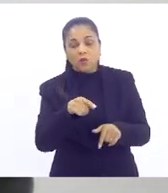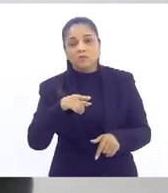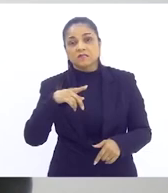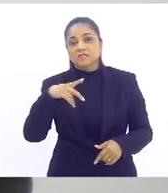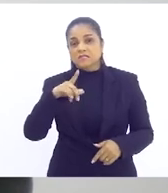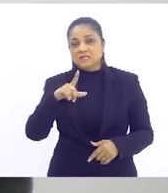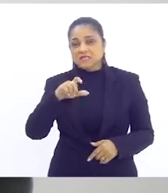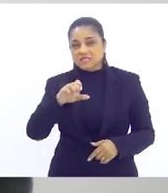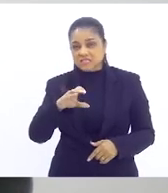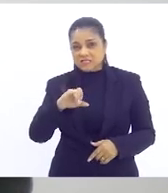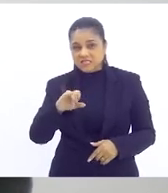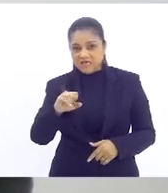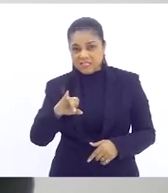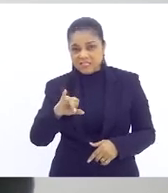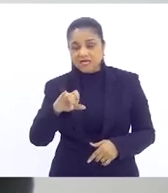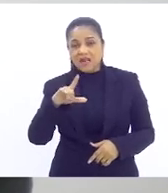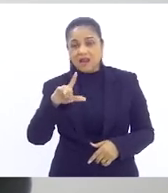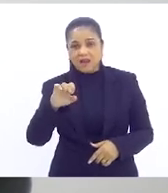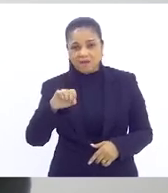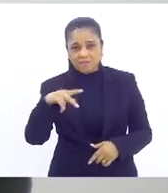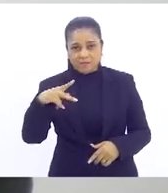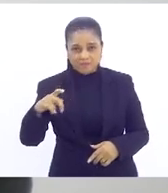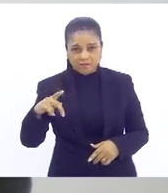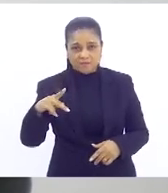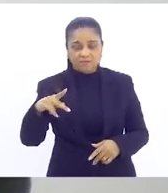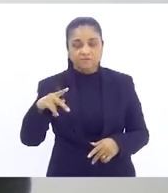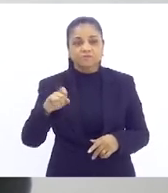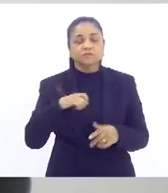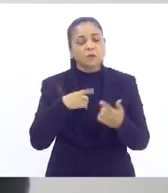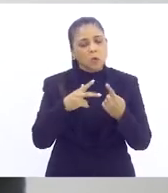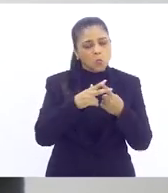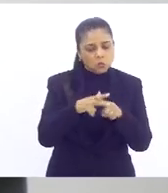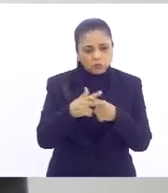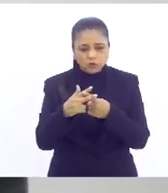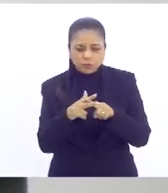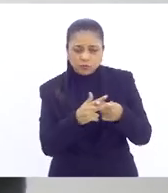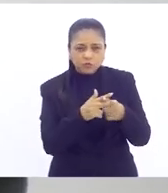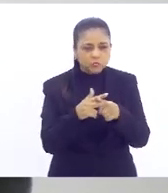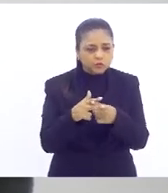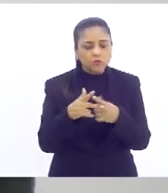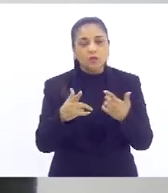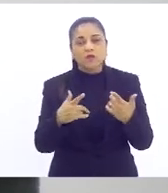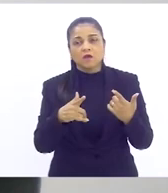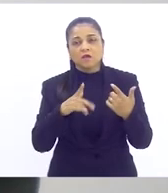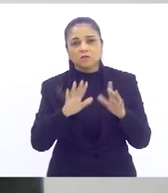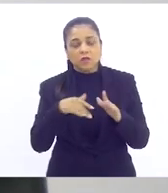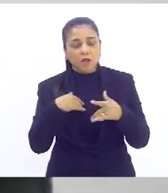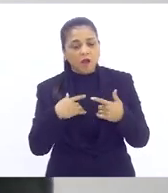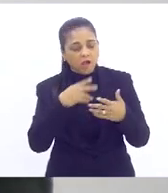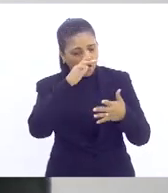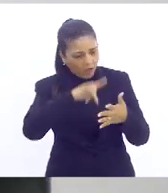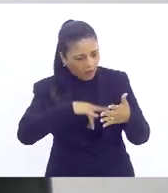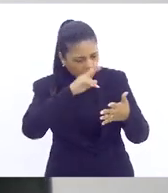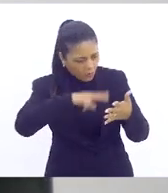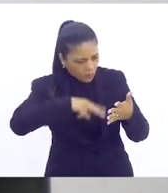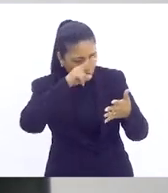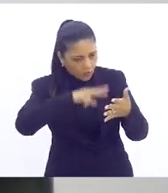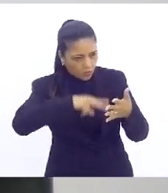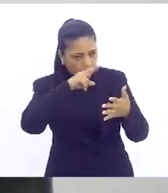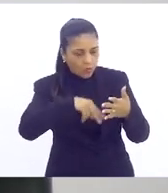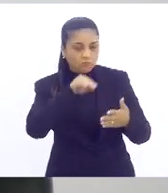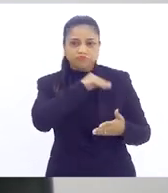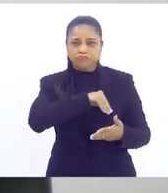houvesse essa correção no primeiro momento respondeu que não tinha gente para corrigir coisas e tal mas depois corrigiram tanto que se olhar o caderno de